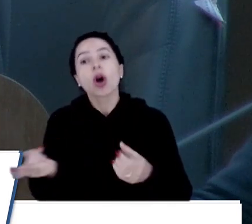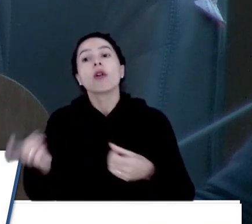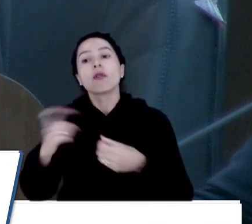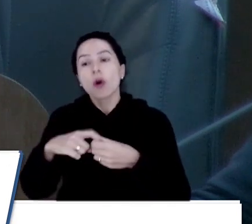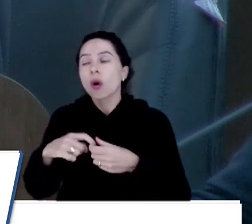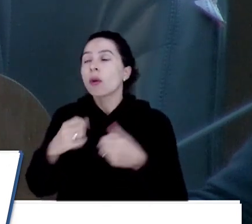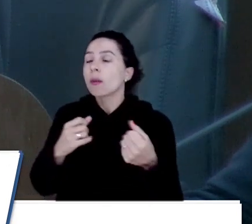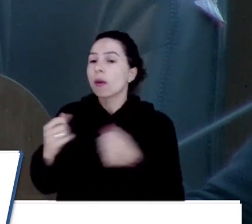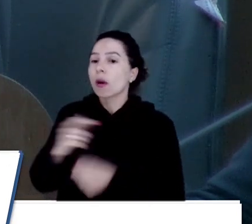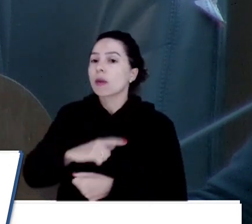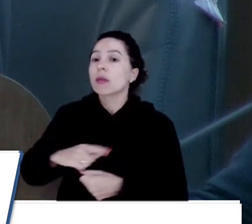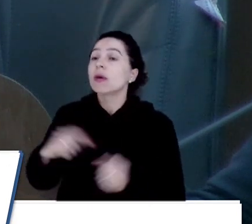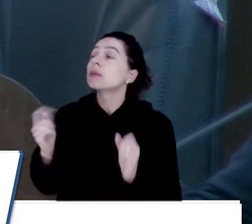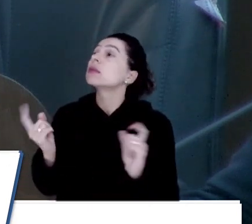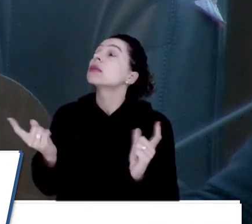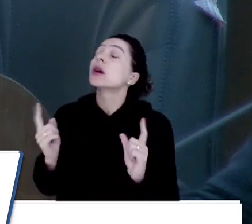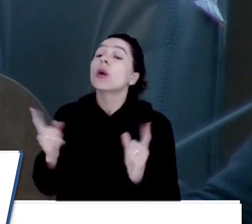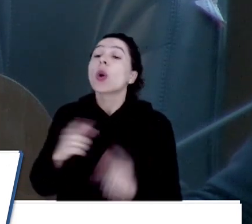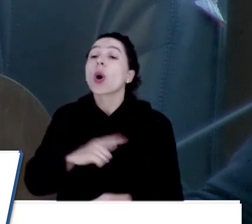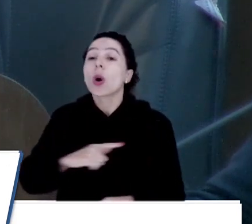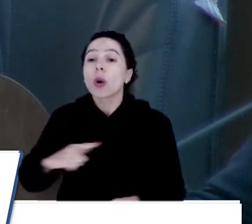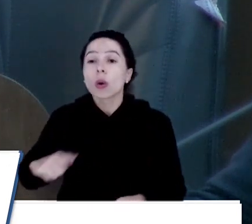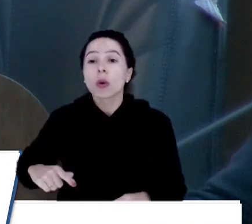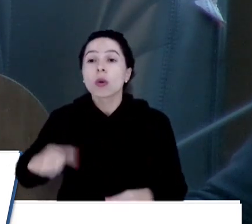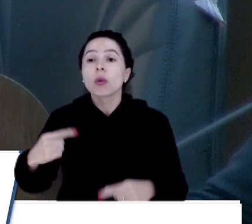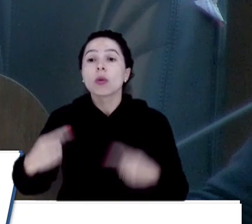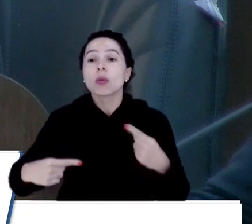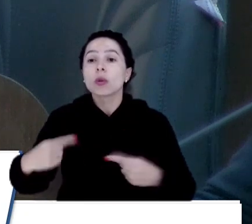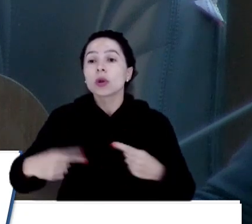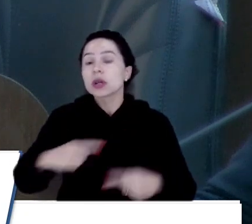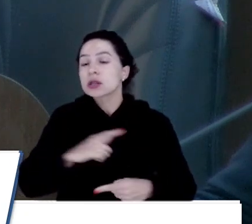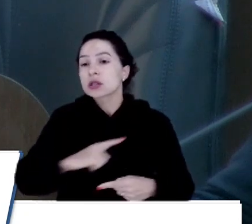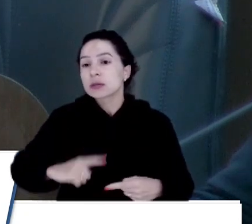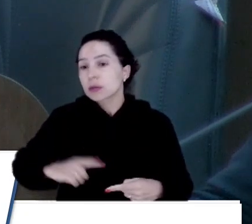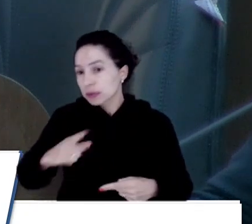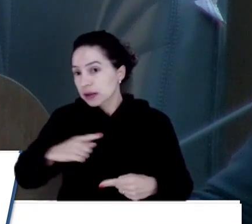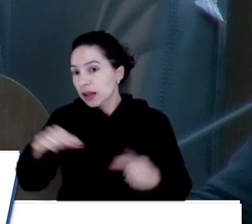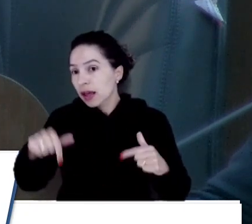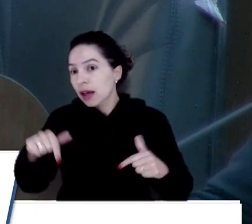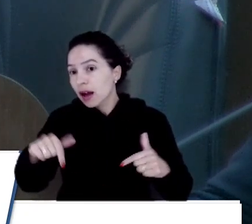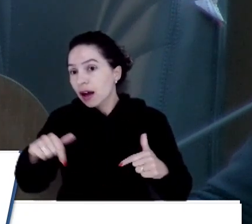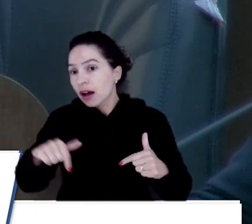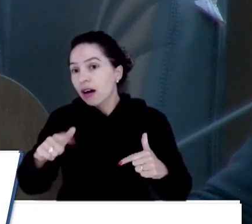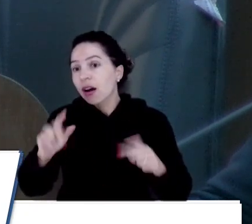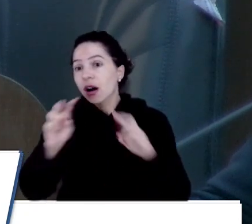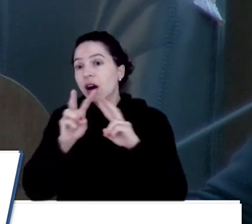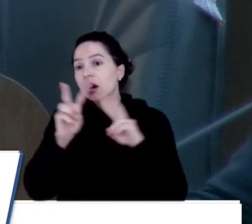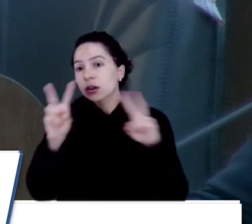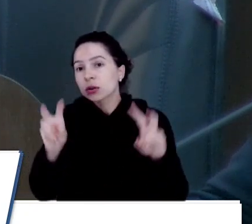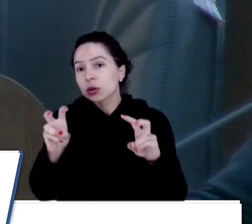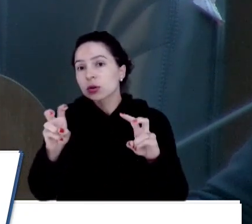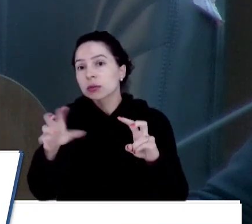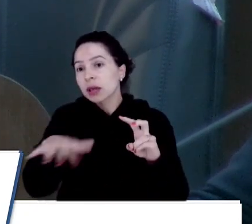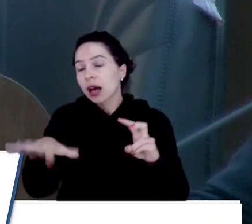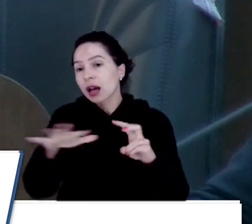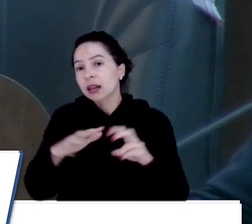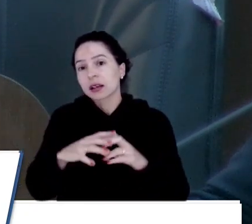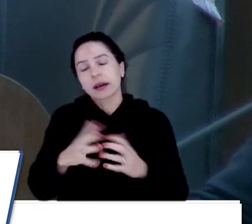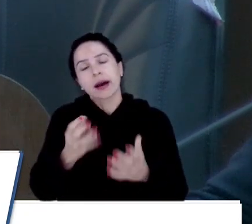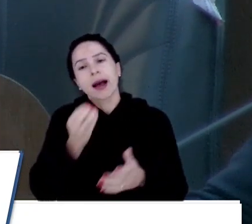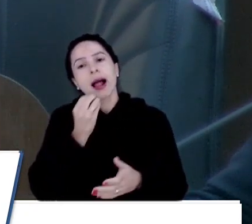público. Qual que é a política pública que tem nessa referência desses?